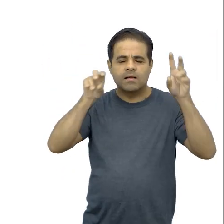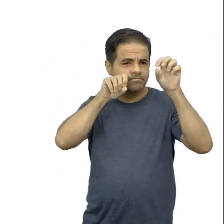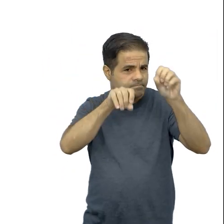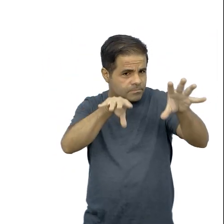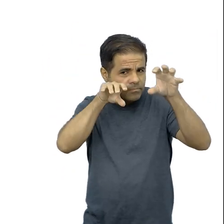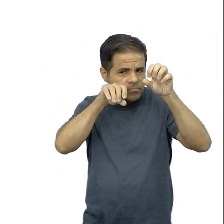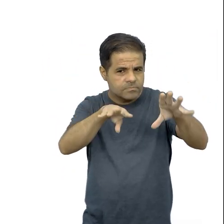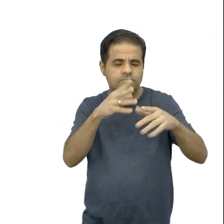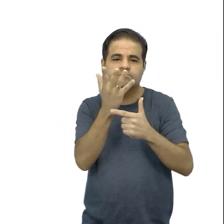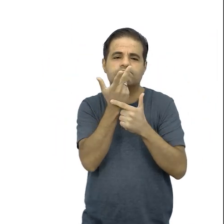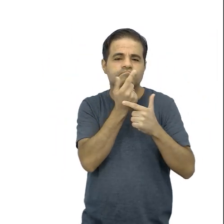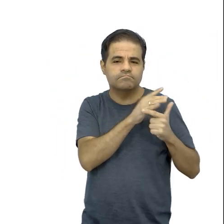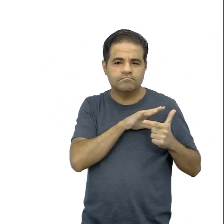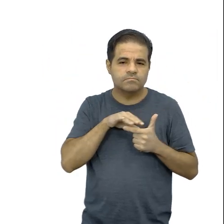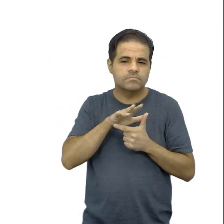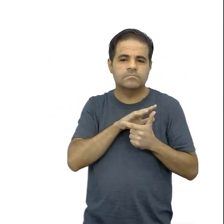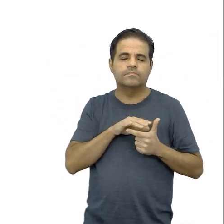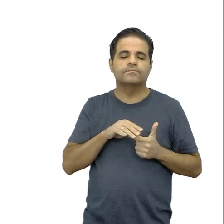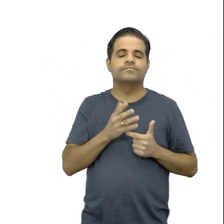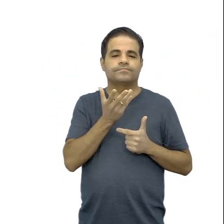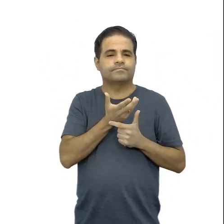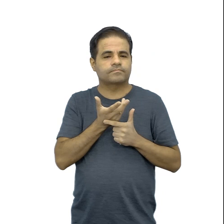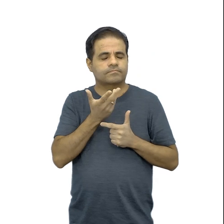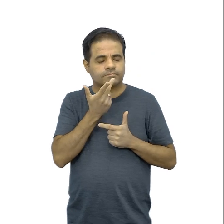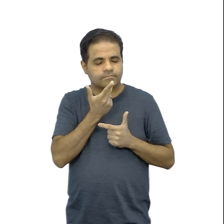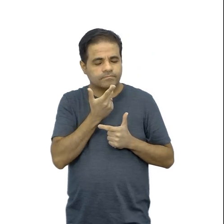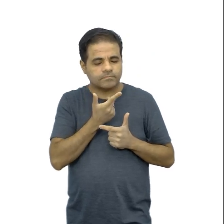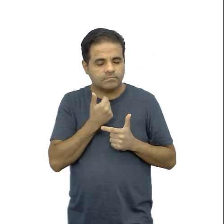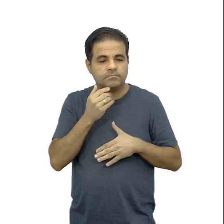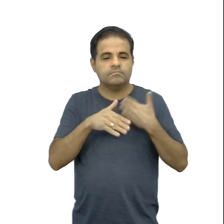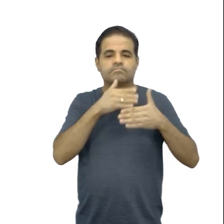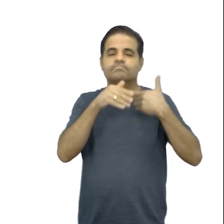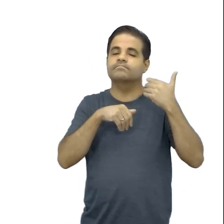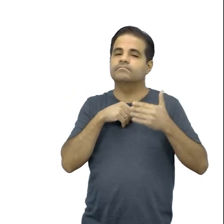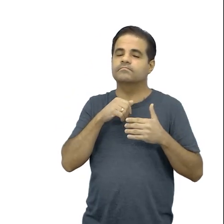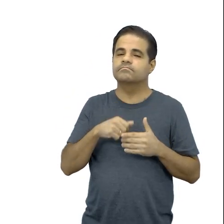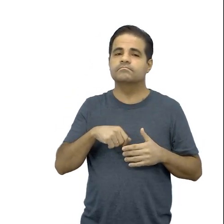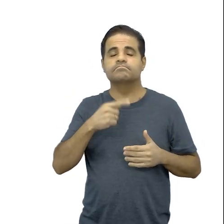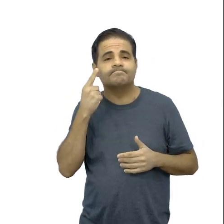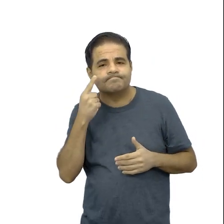educação matemática vem trabalhando, avançando,